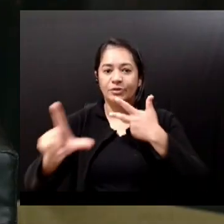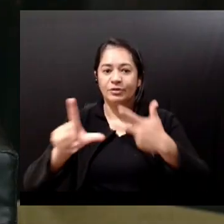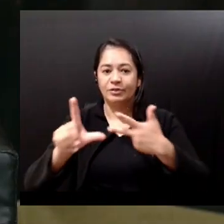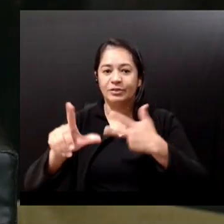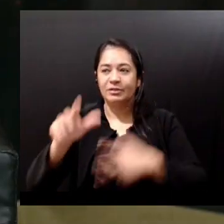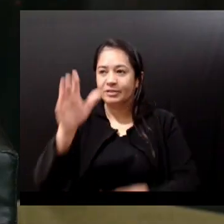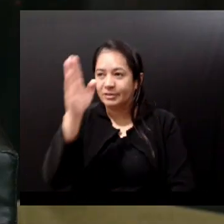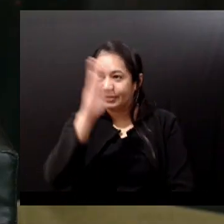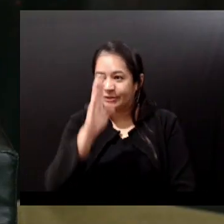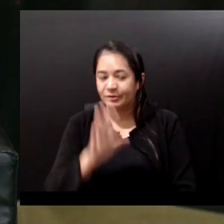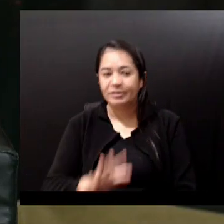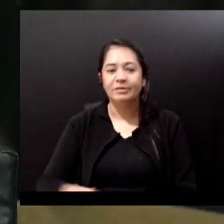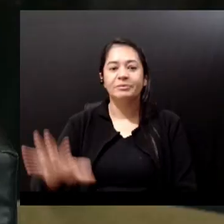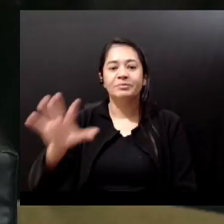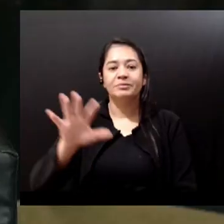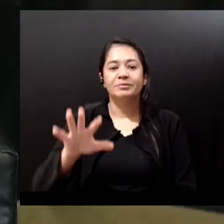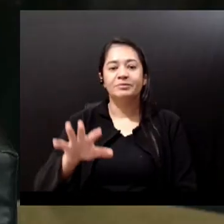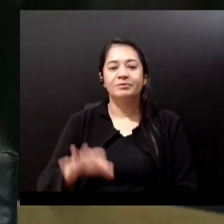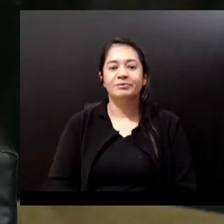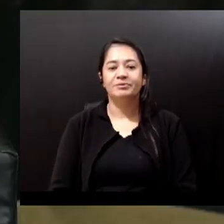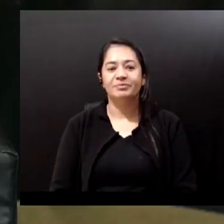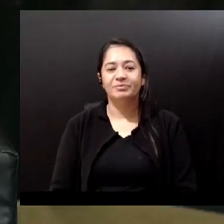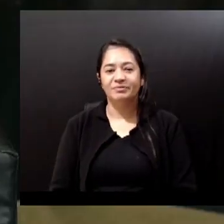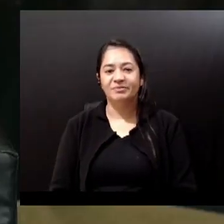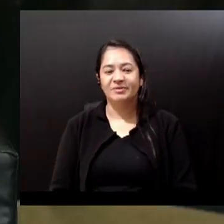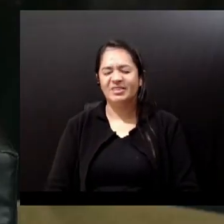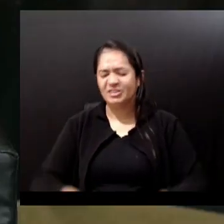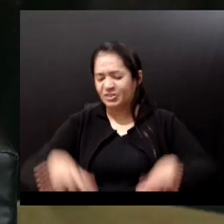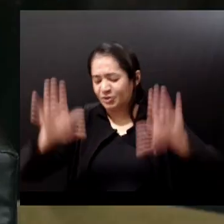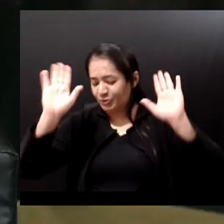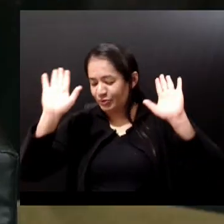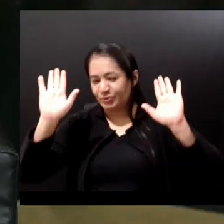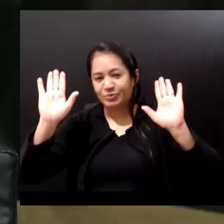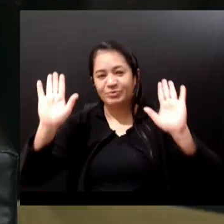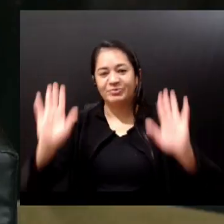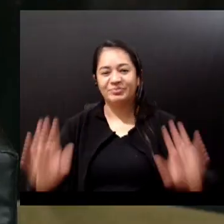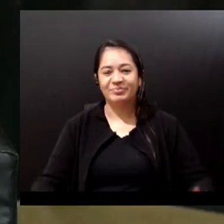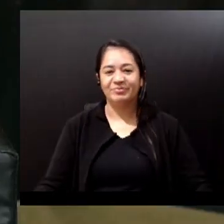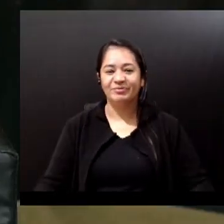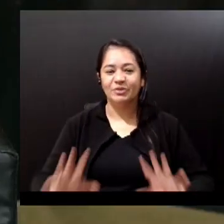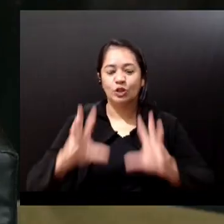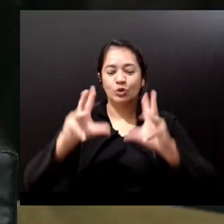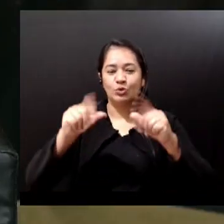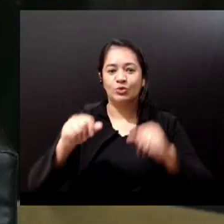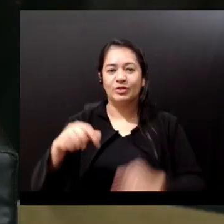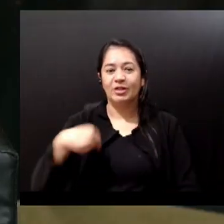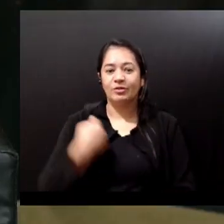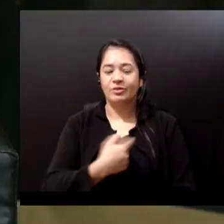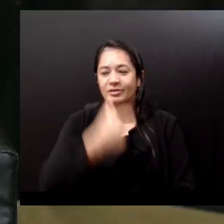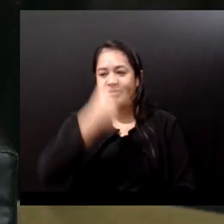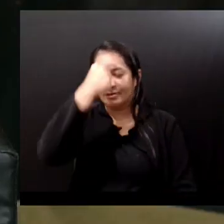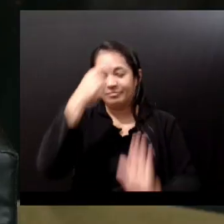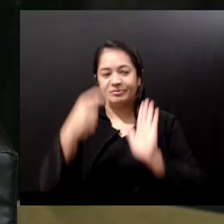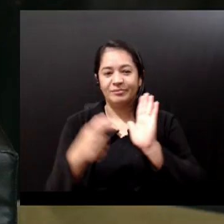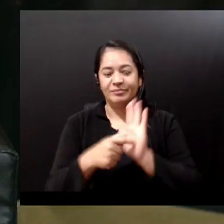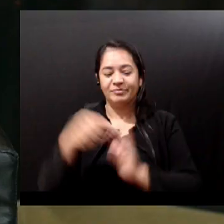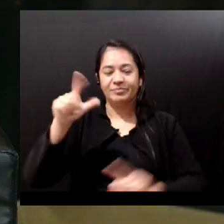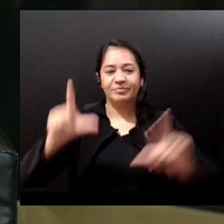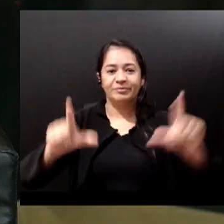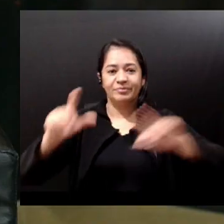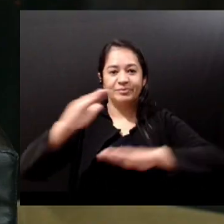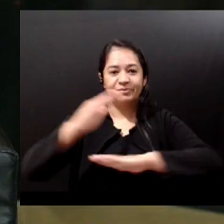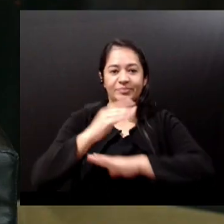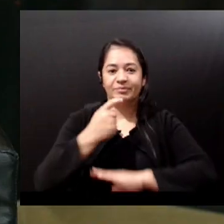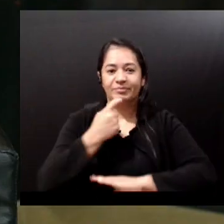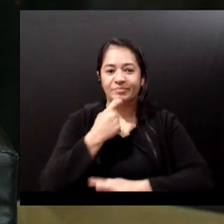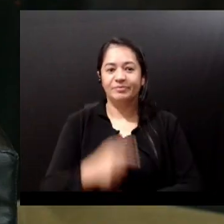internacionais, estaduais, regionais. A Íria anda por tudo, né? A nossa inteligência artificial aqui da TV Câmara Campinas. Ao meio-dia nós